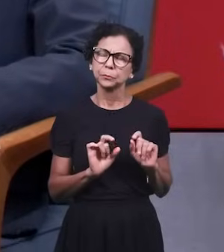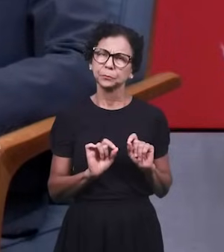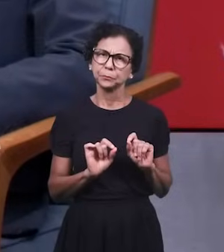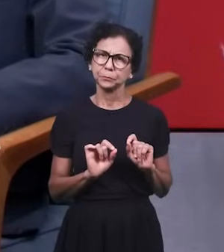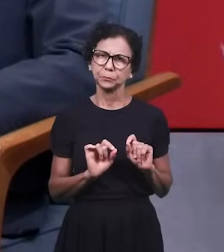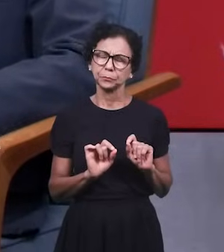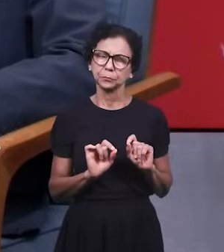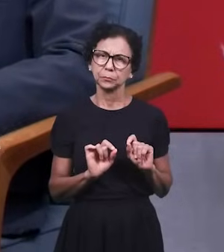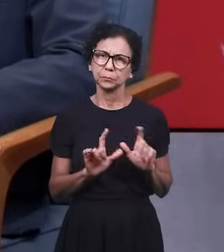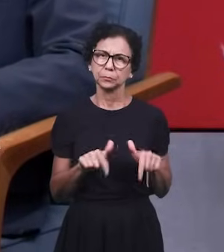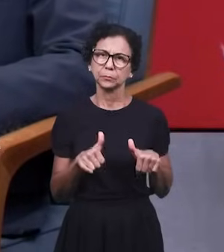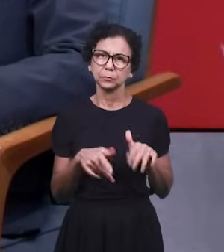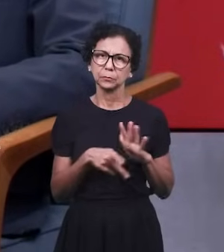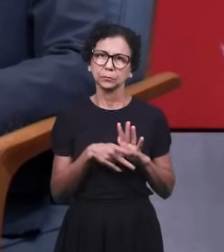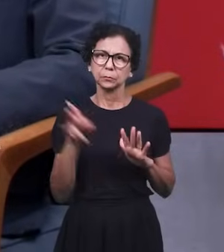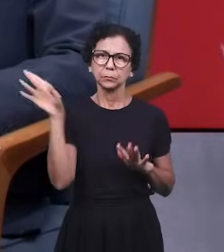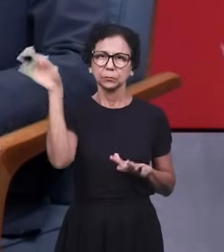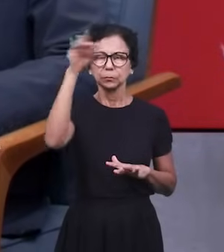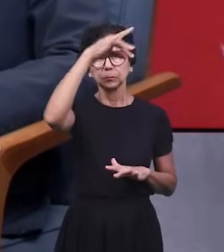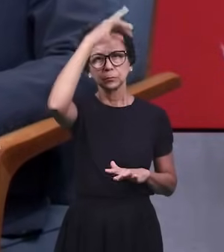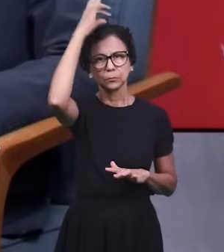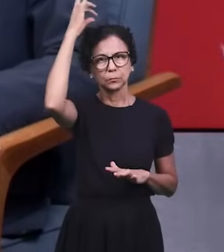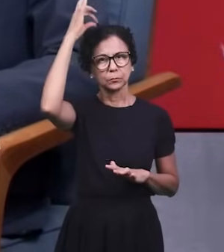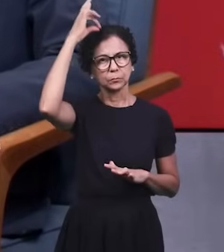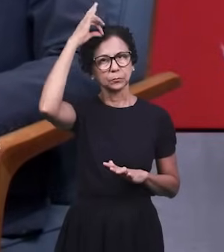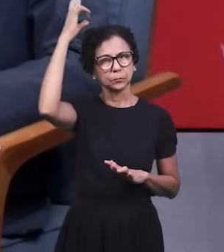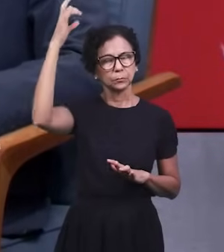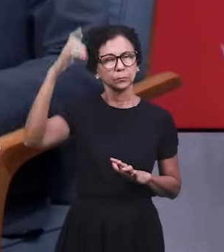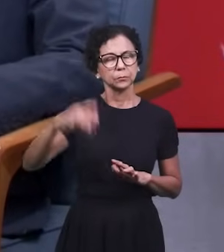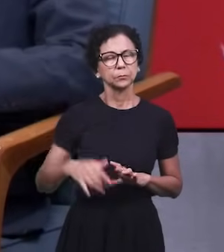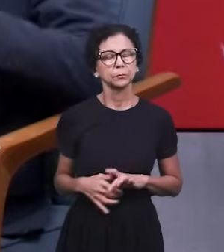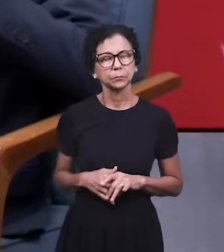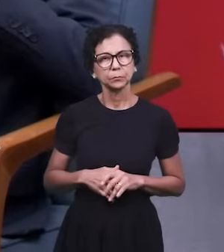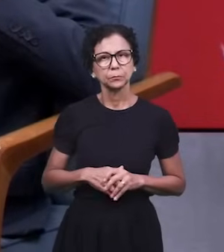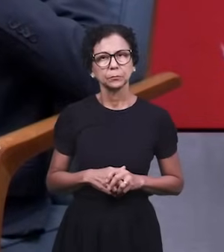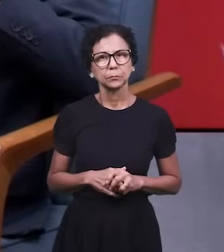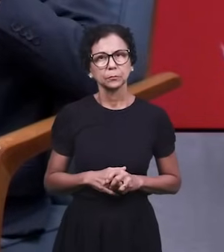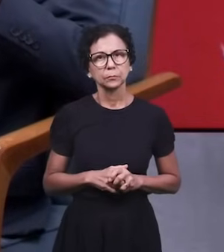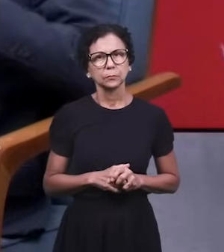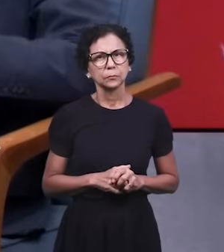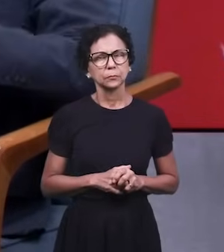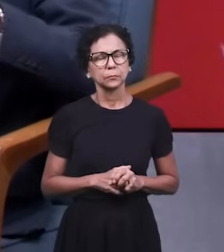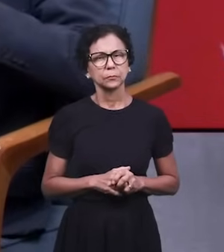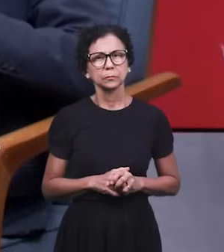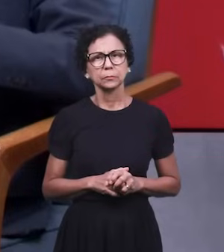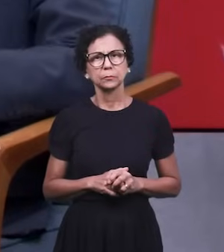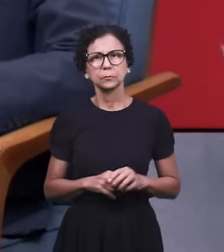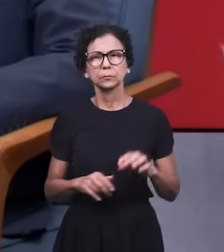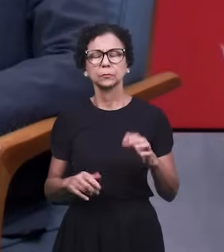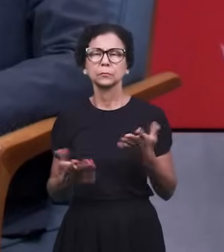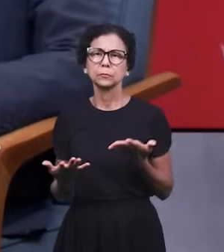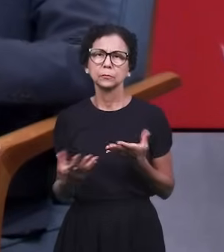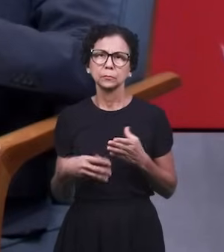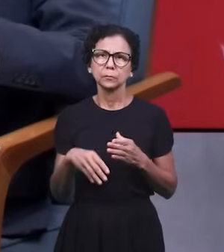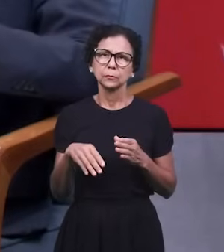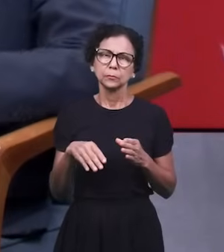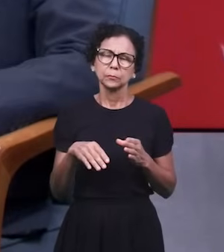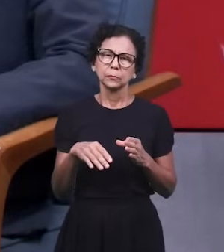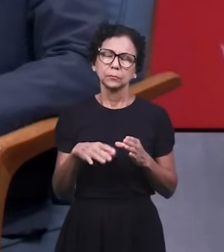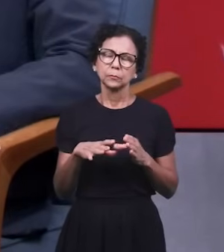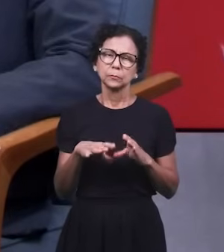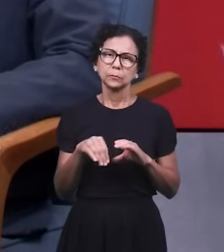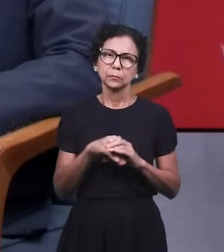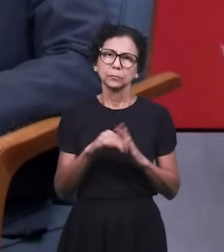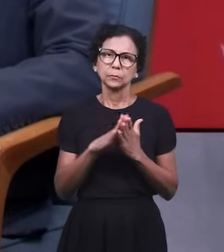manifestação do Espírito Santo existiu, e nós vamos falar isso, em todos os três momentos da